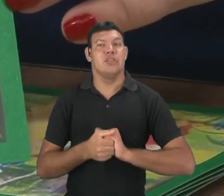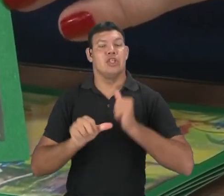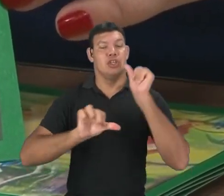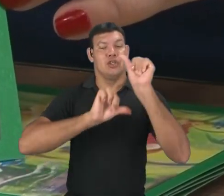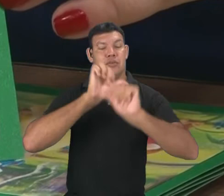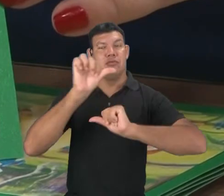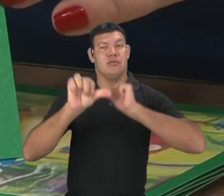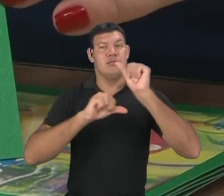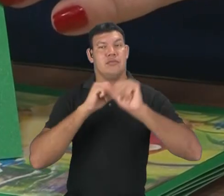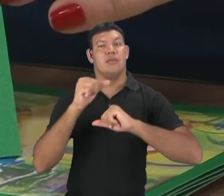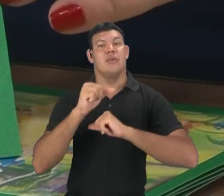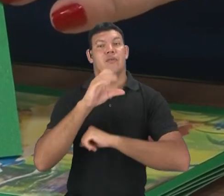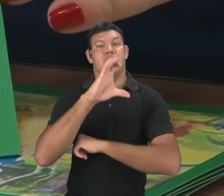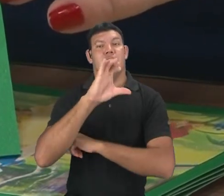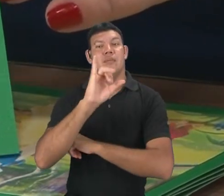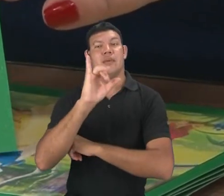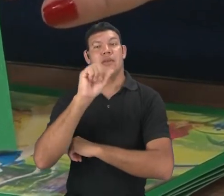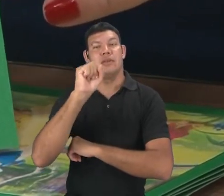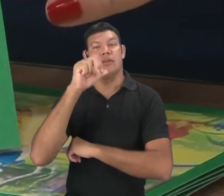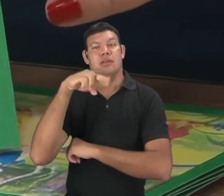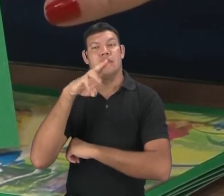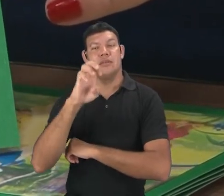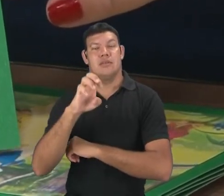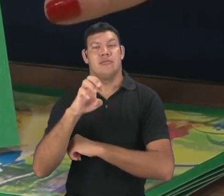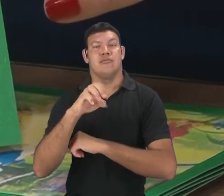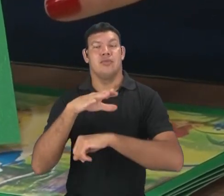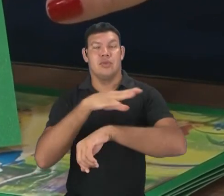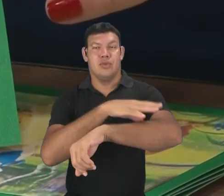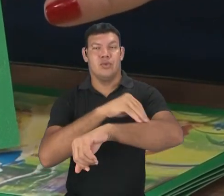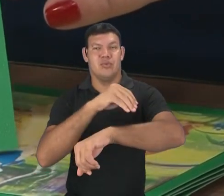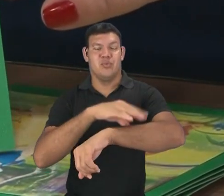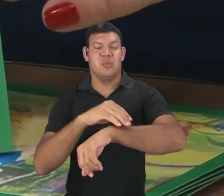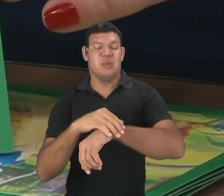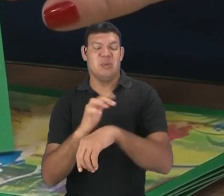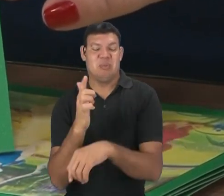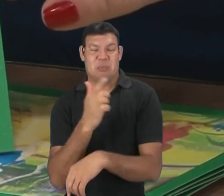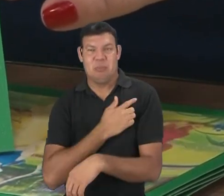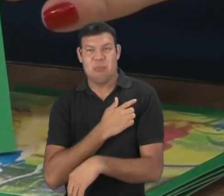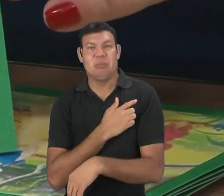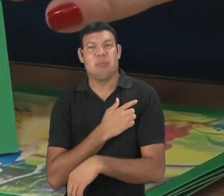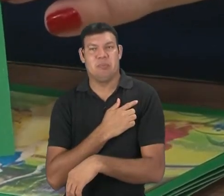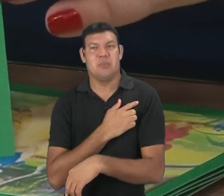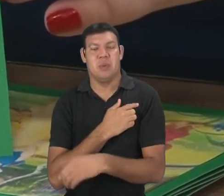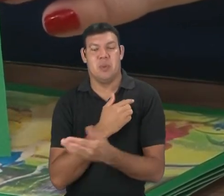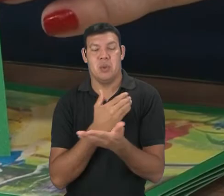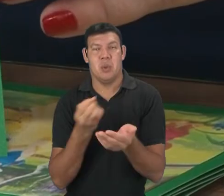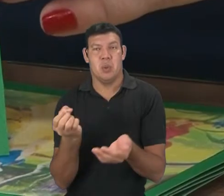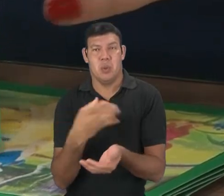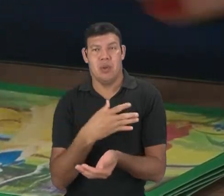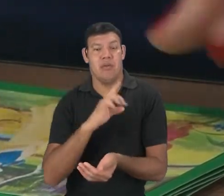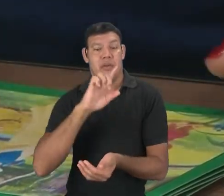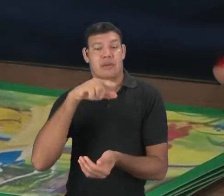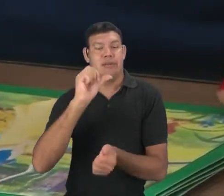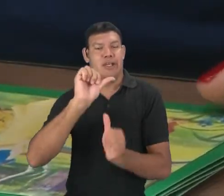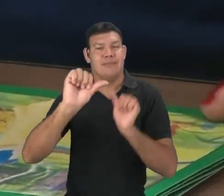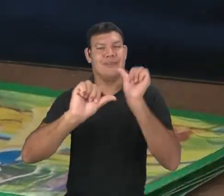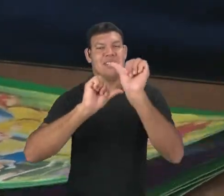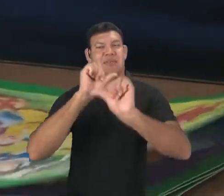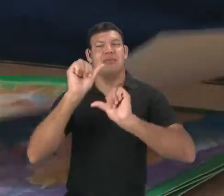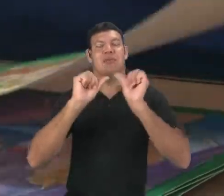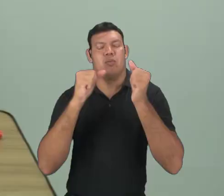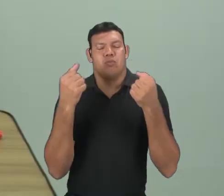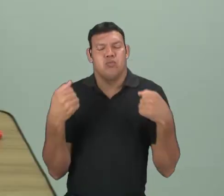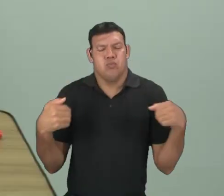ele é todo, né, pelinho feinho, aparentemente, quando ele é novo. Depois, ele se torna um lindo cisne, né?